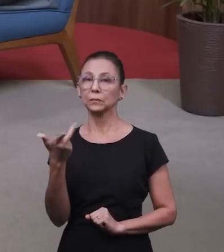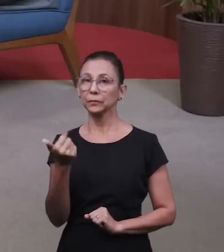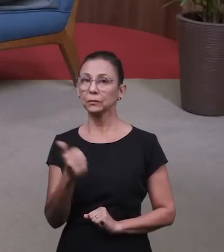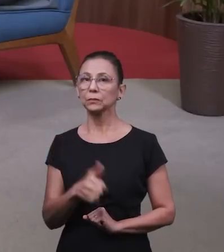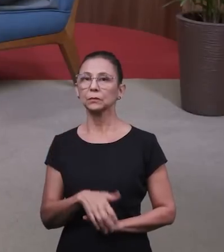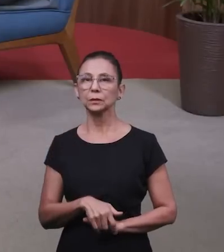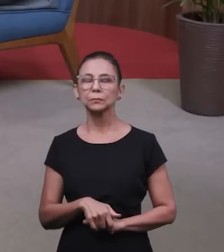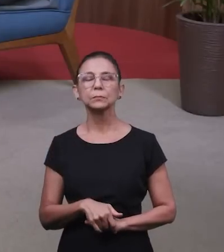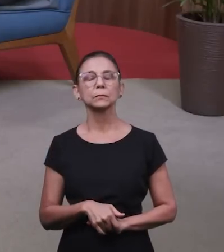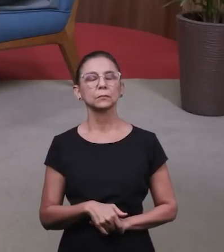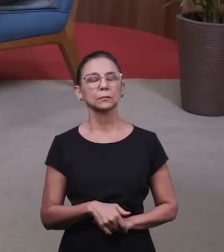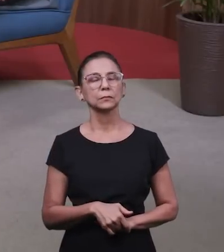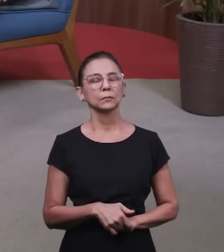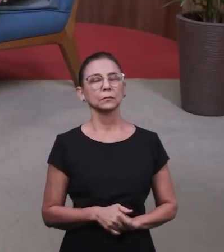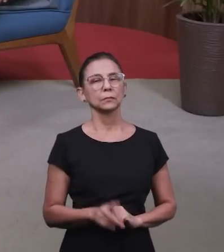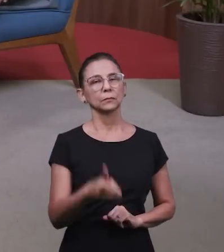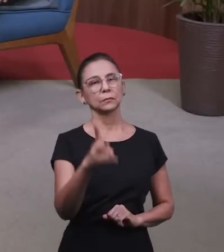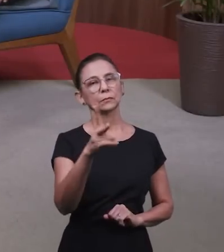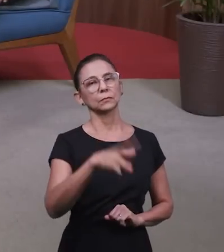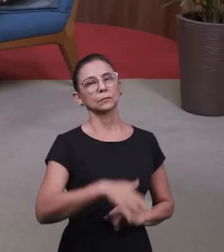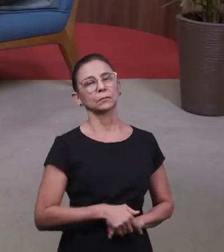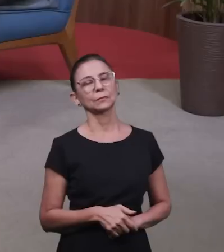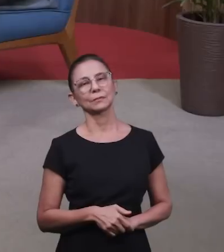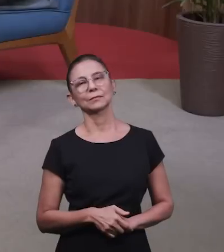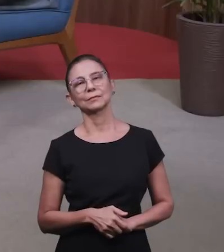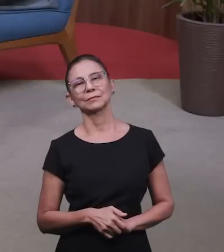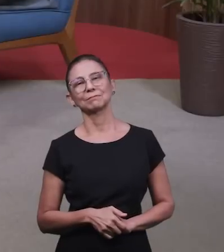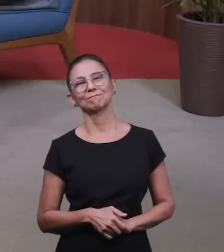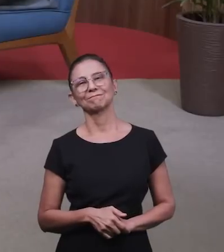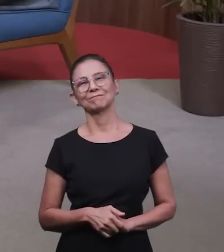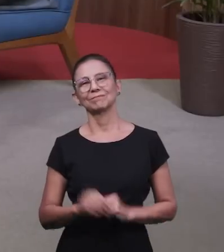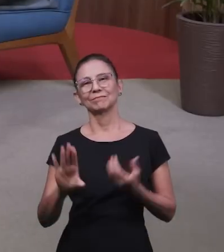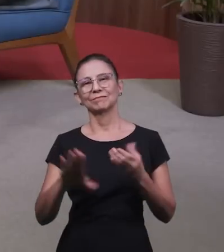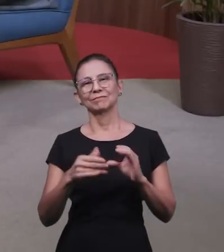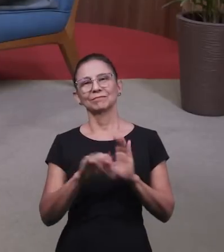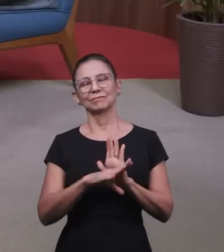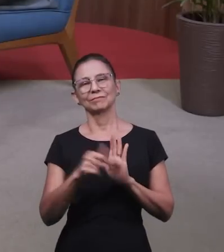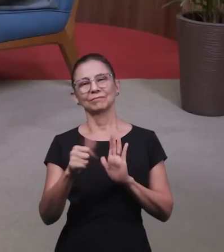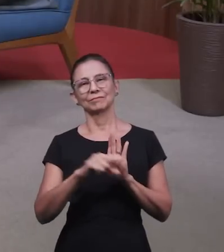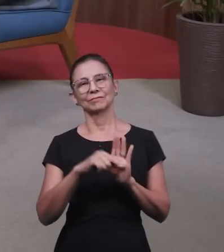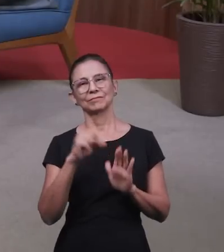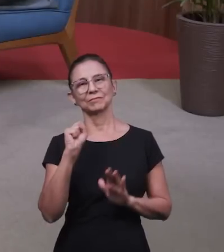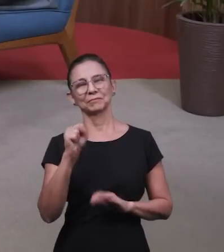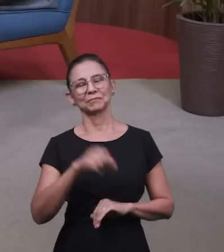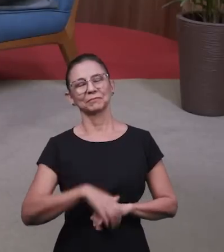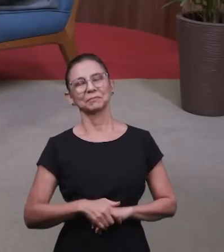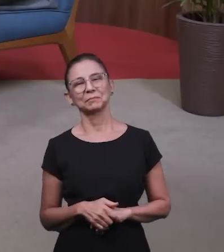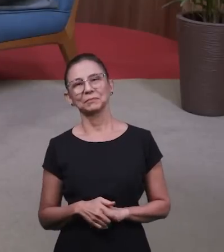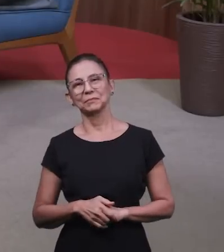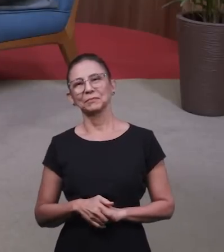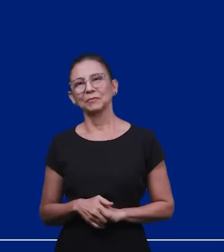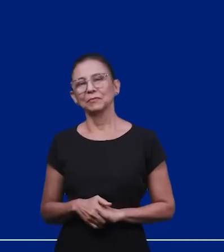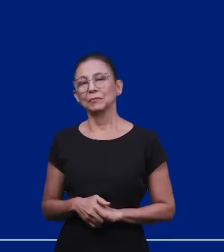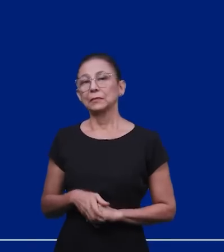coisa gloriosa, né? Glória a Deus. Vamos continuar falando de ovelha? Cantares, capítulo 1, verso 8, diz assim: